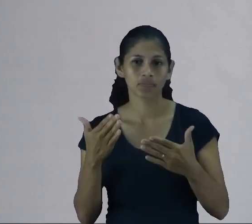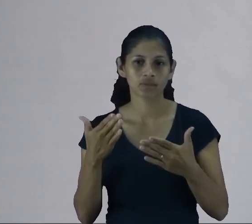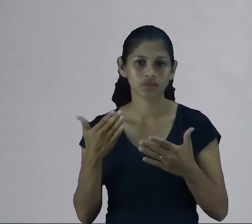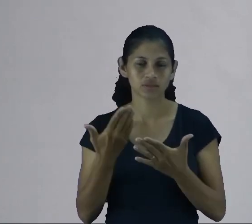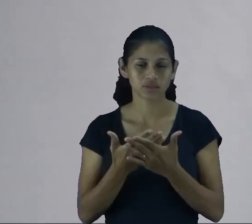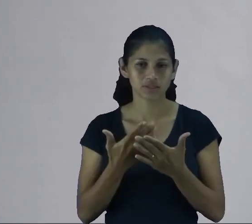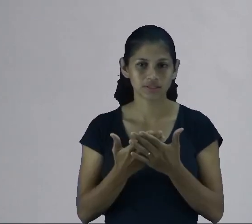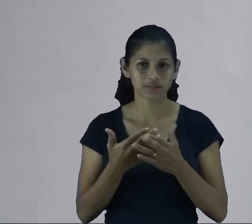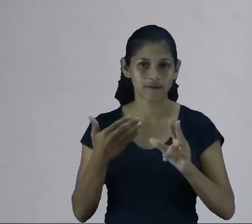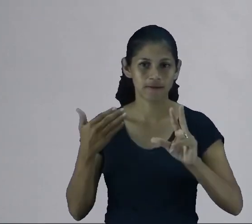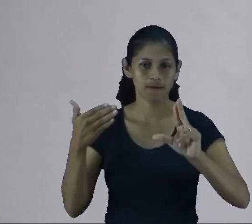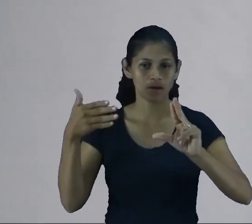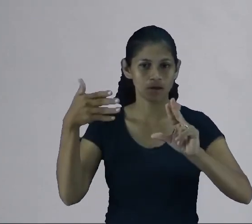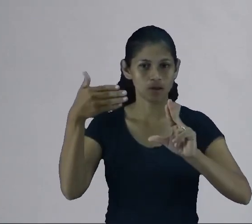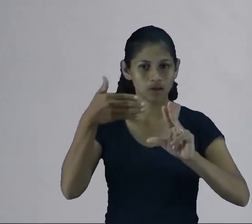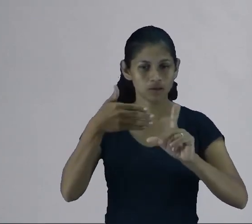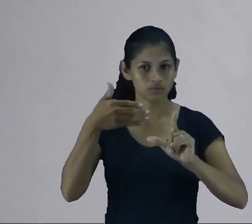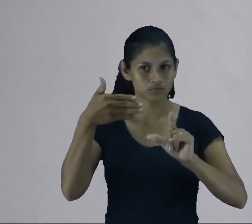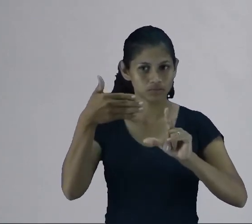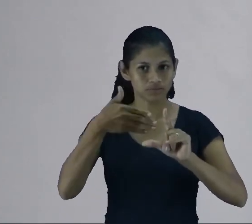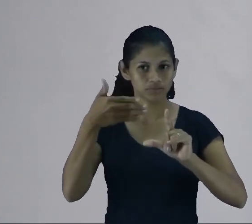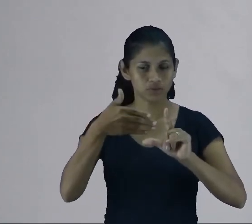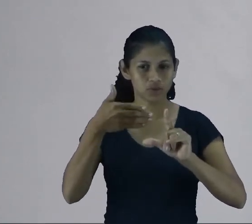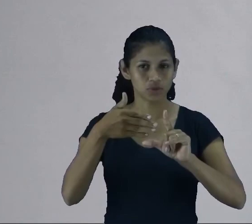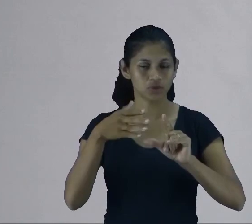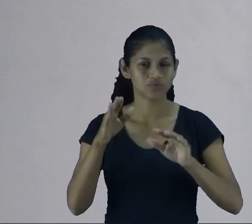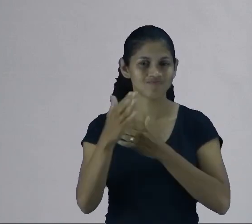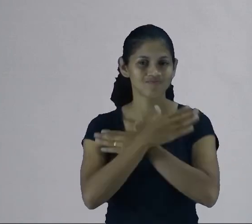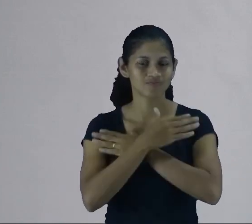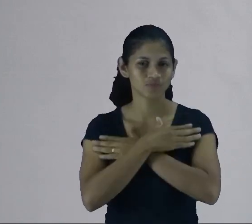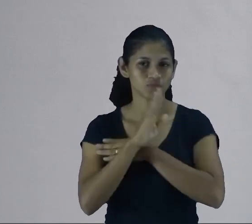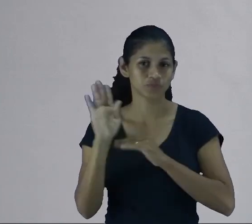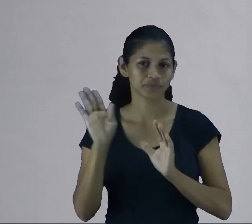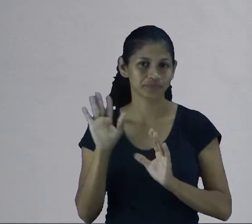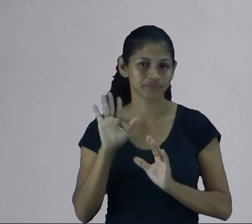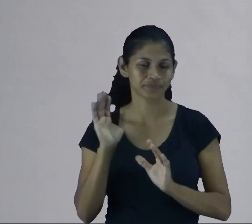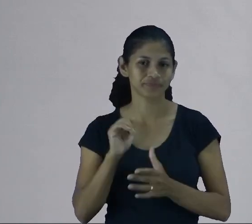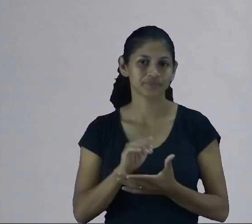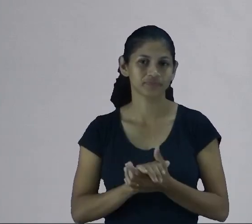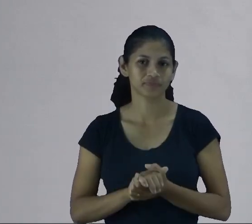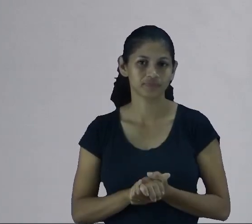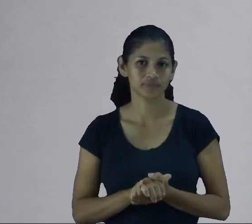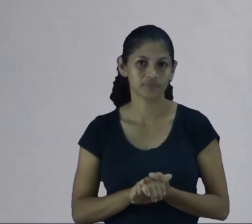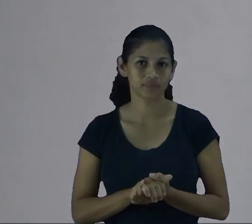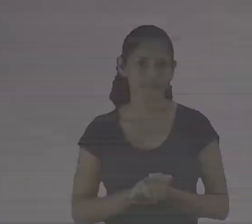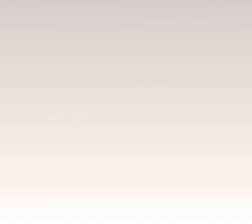lá na plataforma Eduque. Um abraço para todos vocês e até a nossa próxima aula.